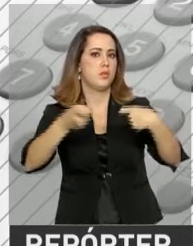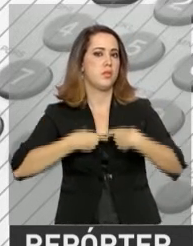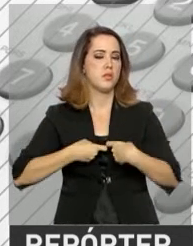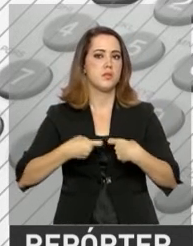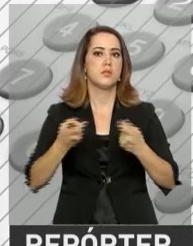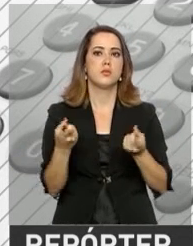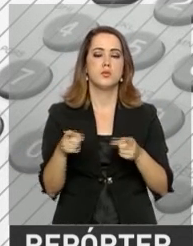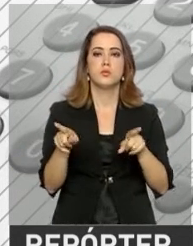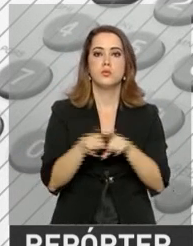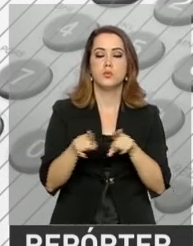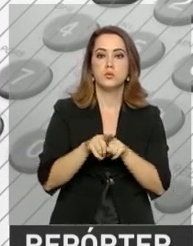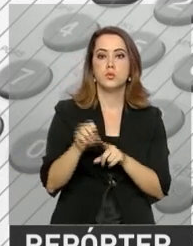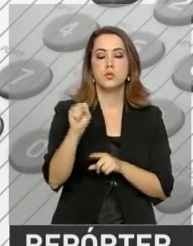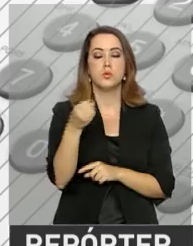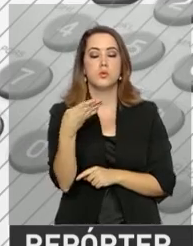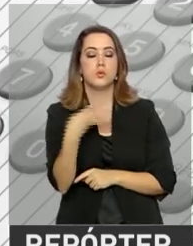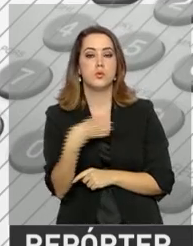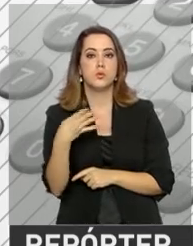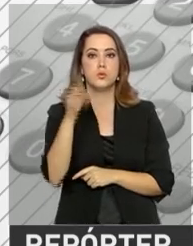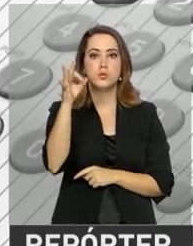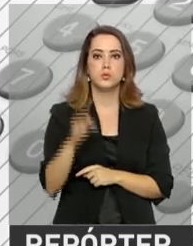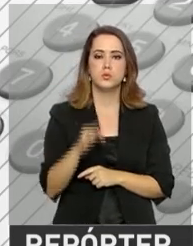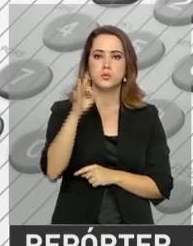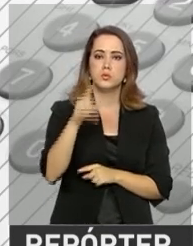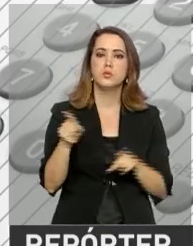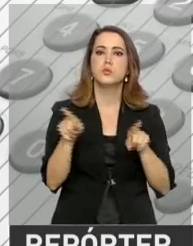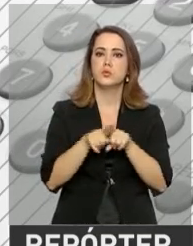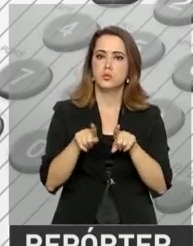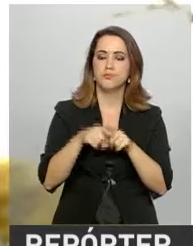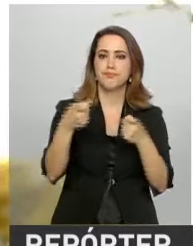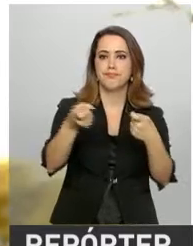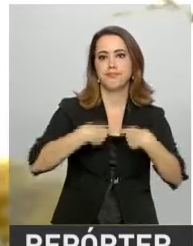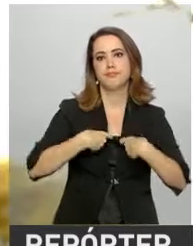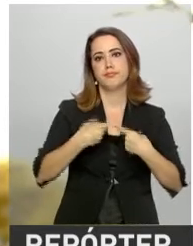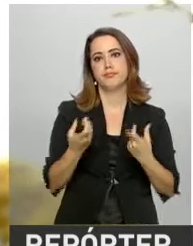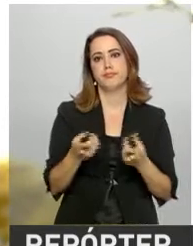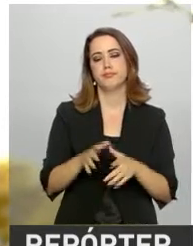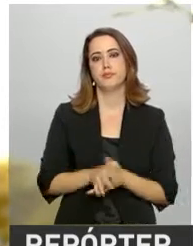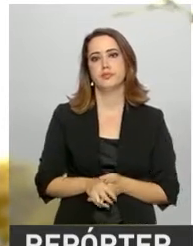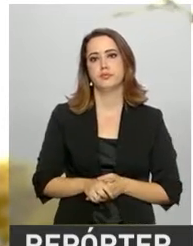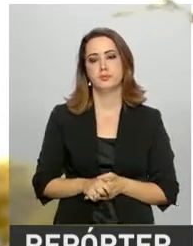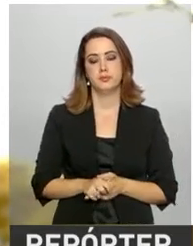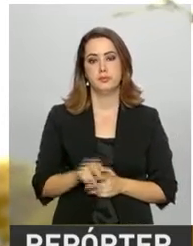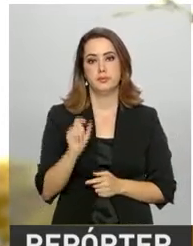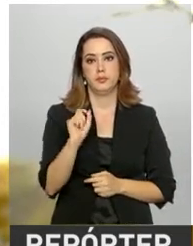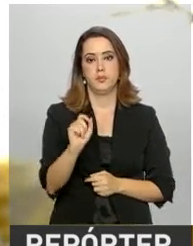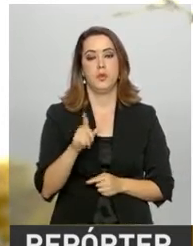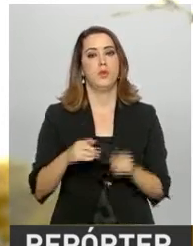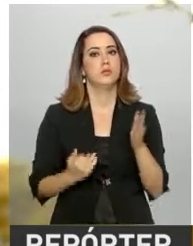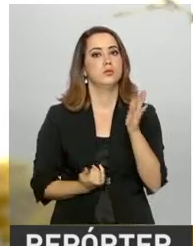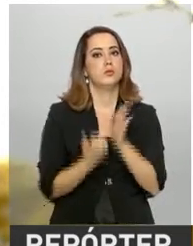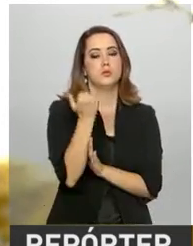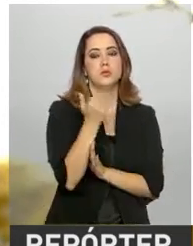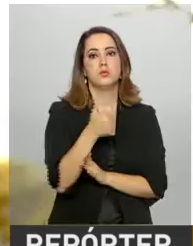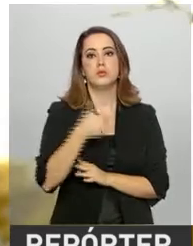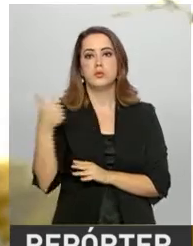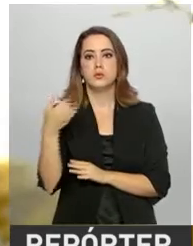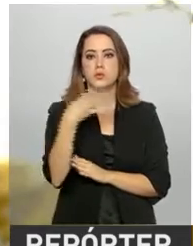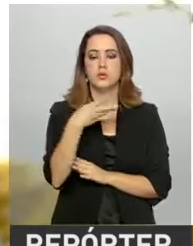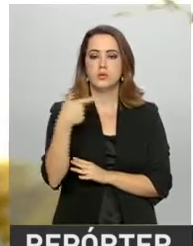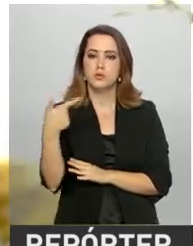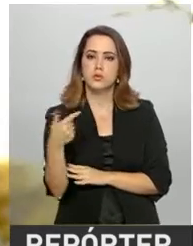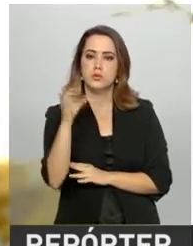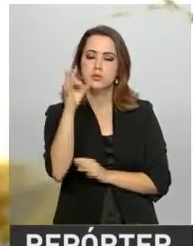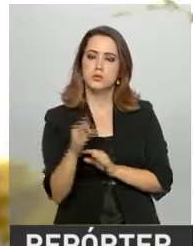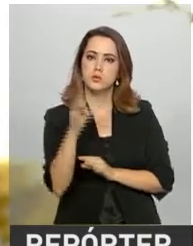primeiro semestre 84% são sobre estupros o levantamento aponta um aumento de 142% nos